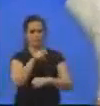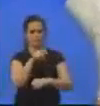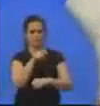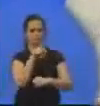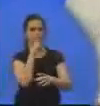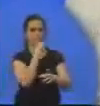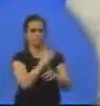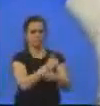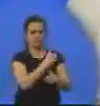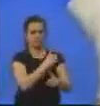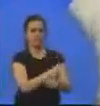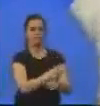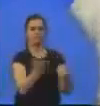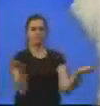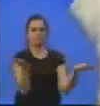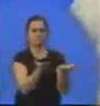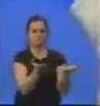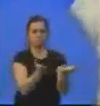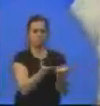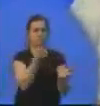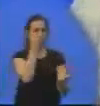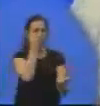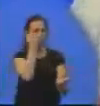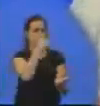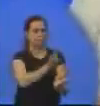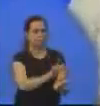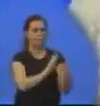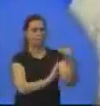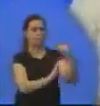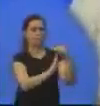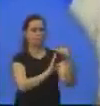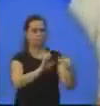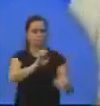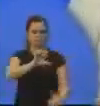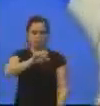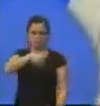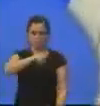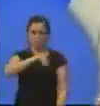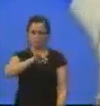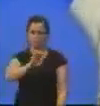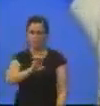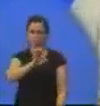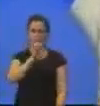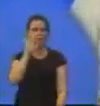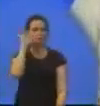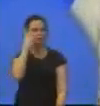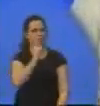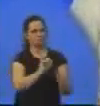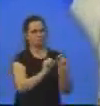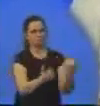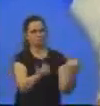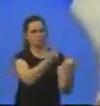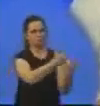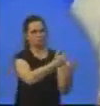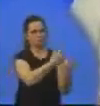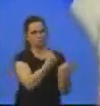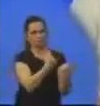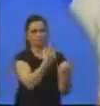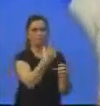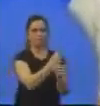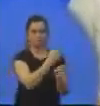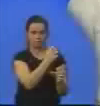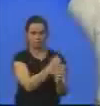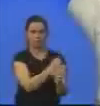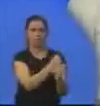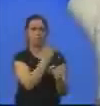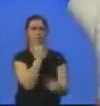2x. Agora, eu tento novamente fazer o limite e verifico o que acontece. Então, quando eu substituo 1, faço as contas